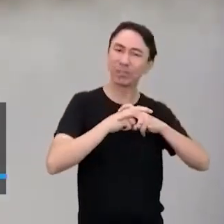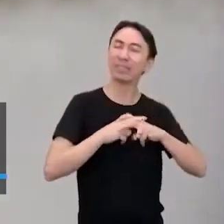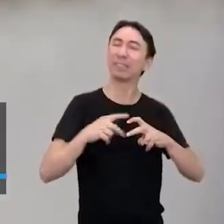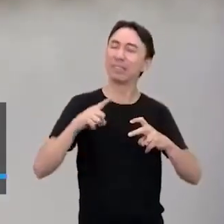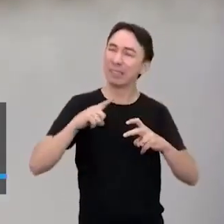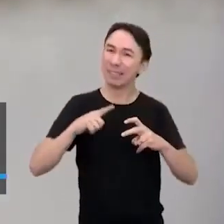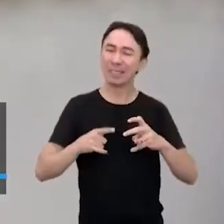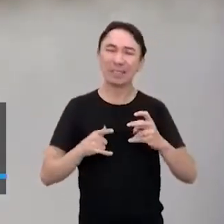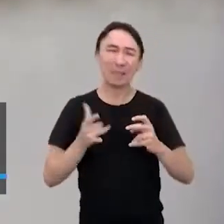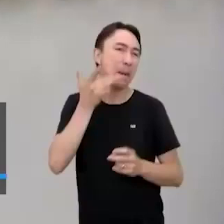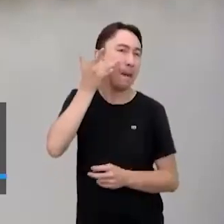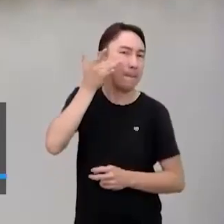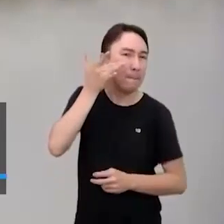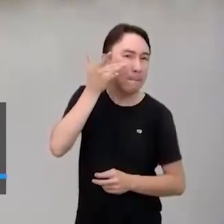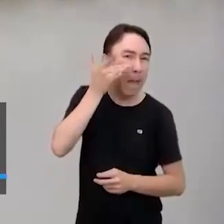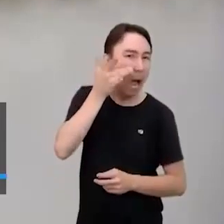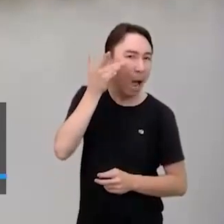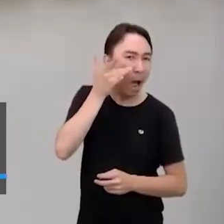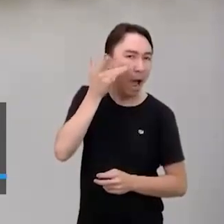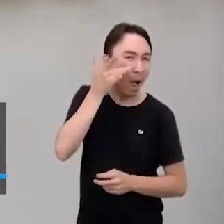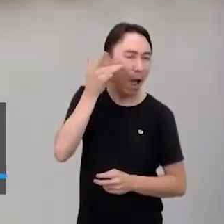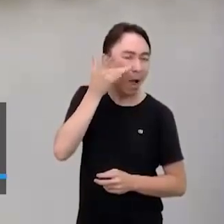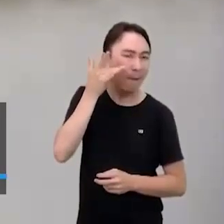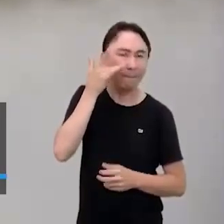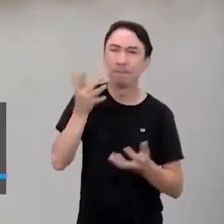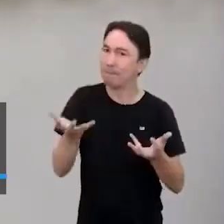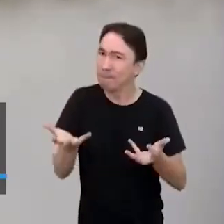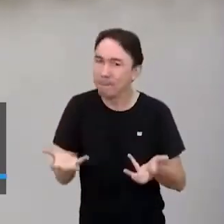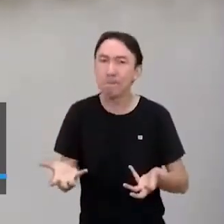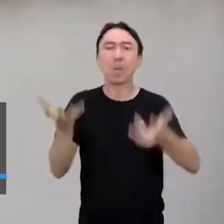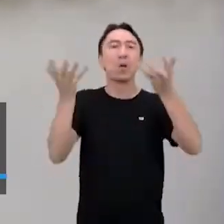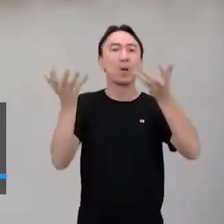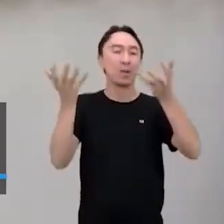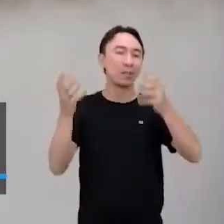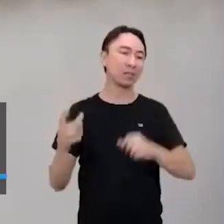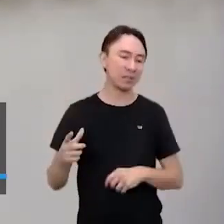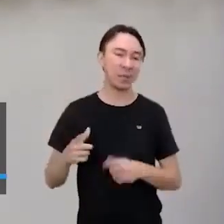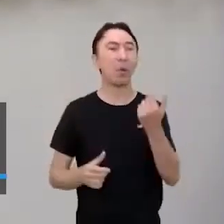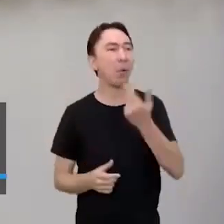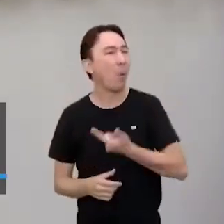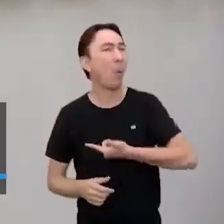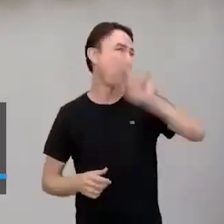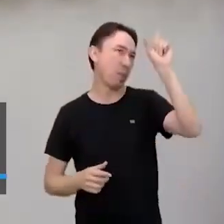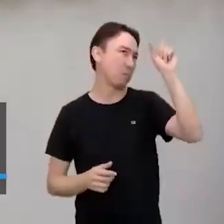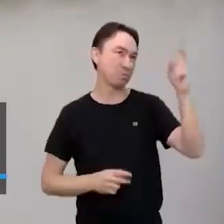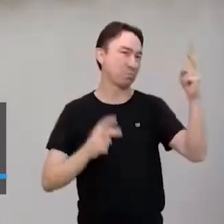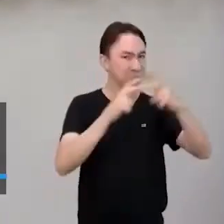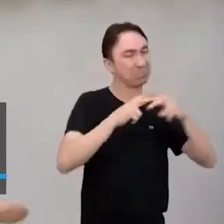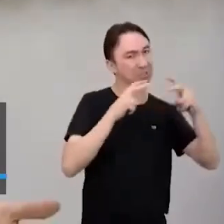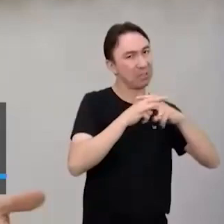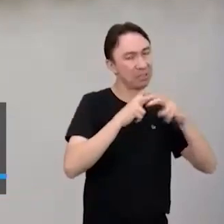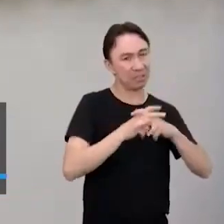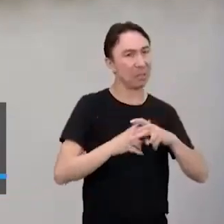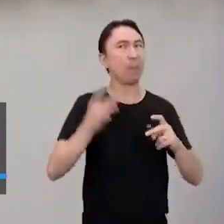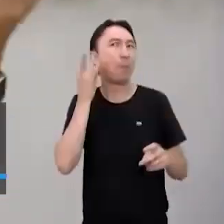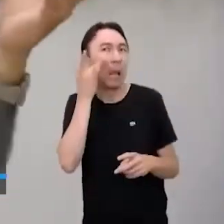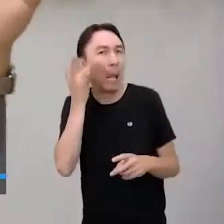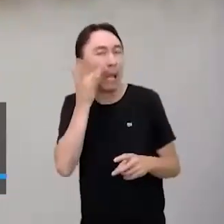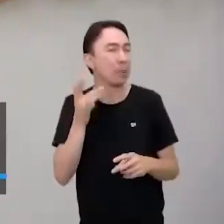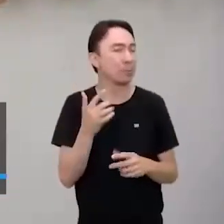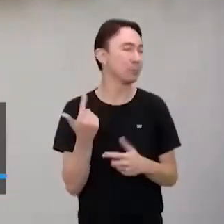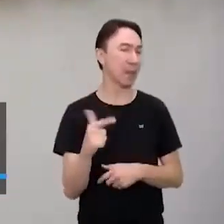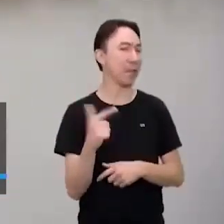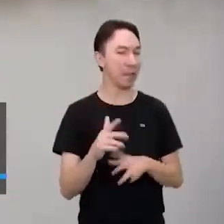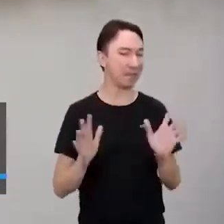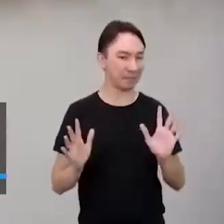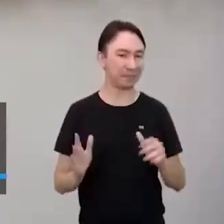assim mais acentuada do que em outros gêneros que a gente pode falar que são focados mais no aspecto de luta. É claro que a gente pode. Nossa,